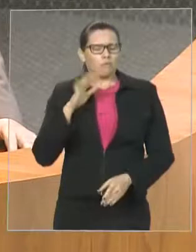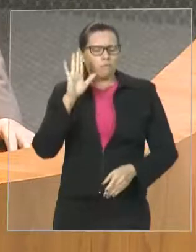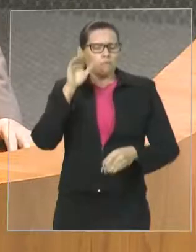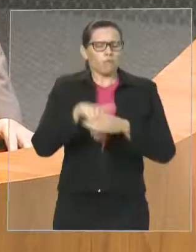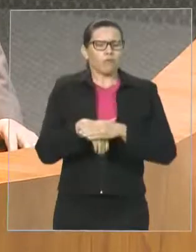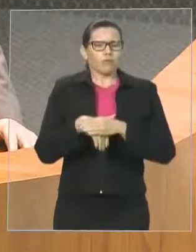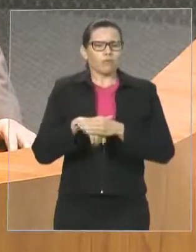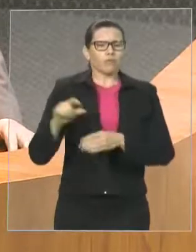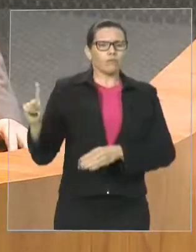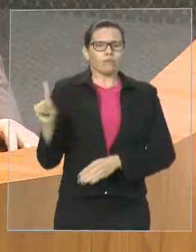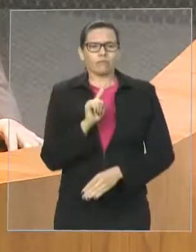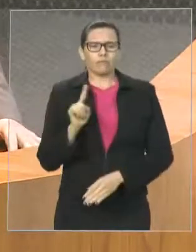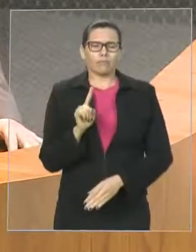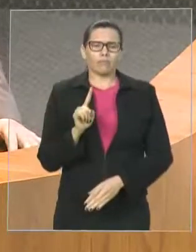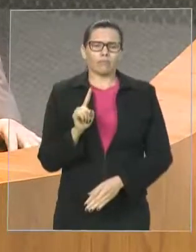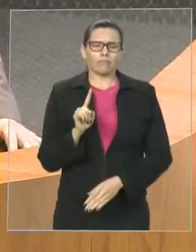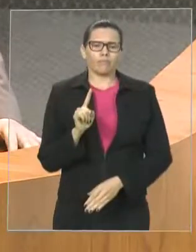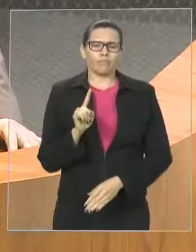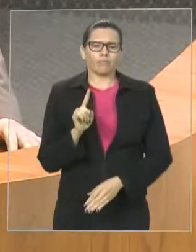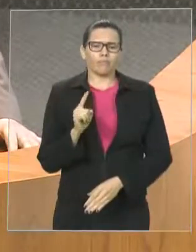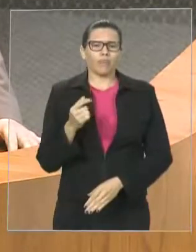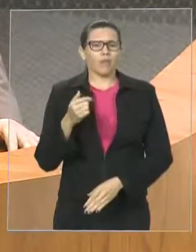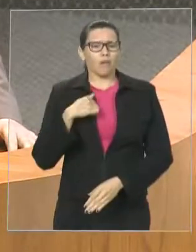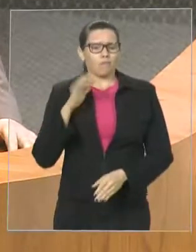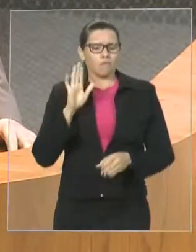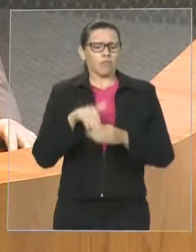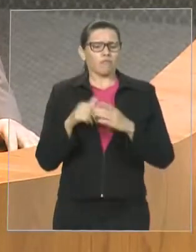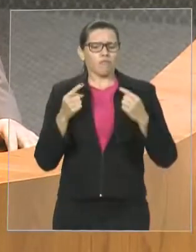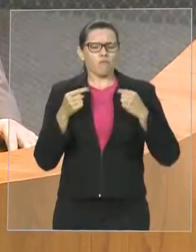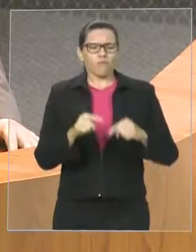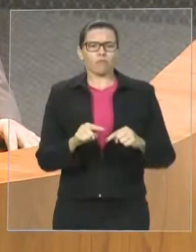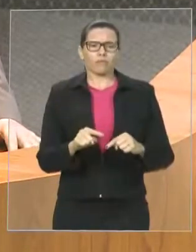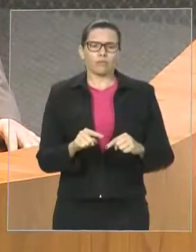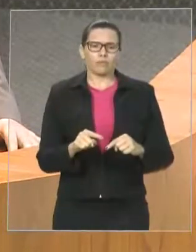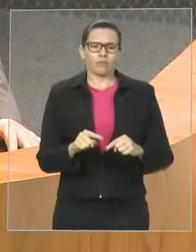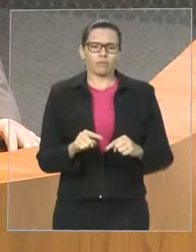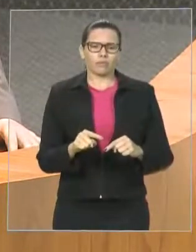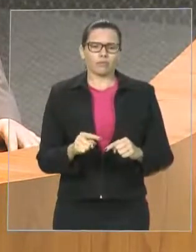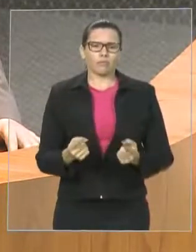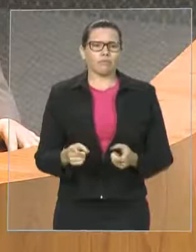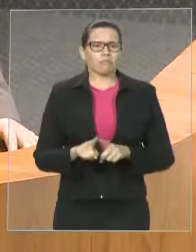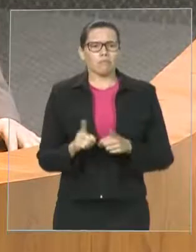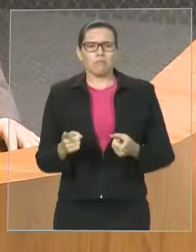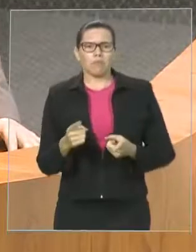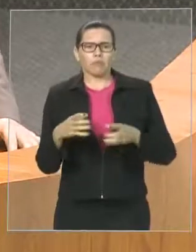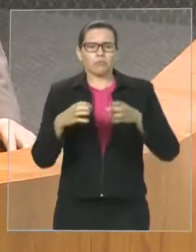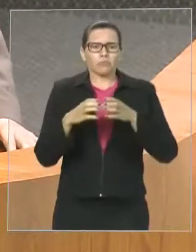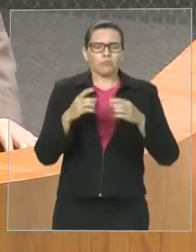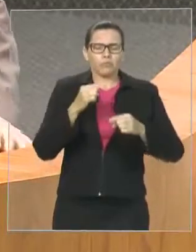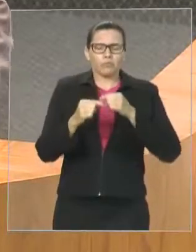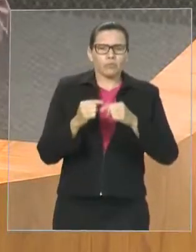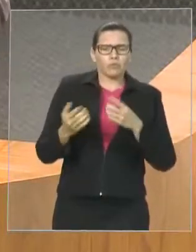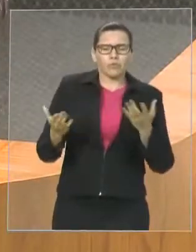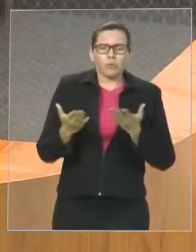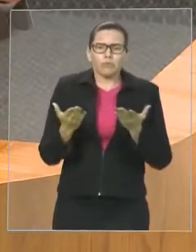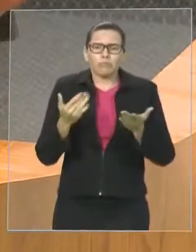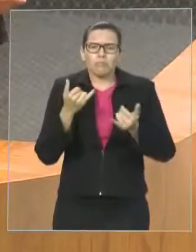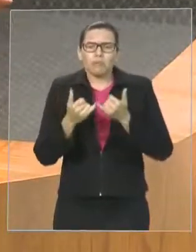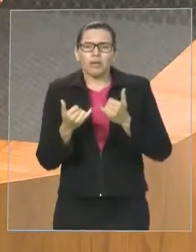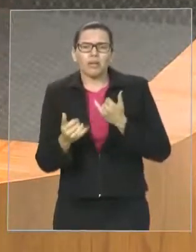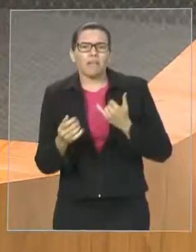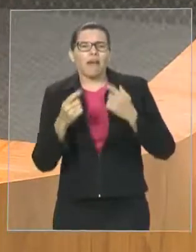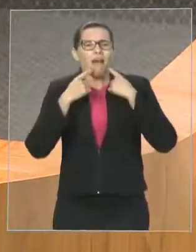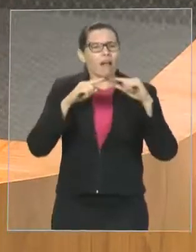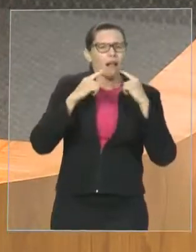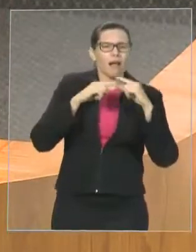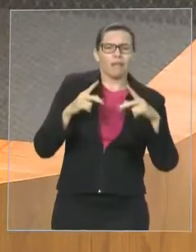não me parece ser a mesma linha que a oposição atual adota aqui nesta casa. De qualquer maneira, fica a nossa